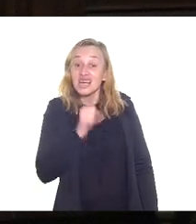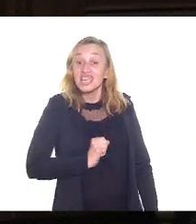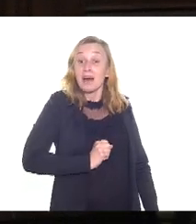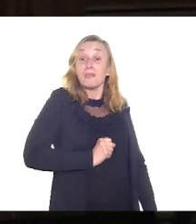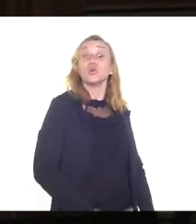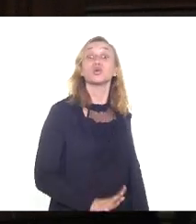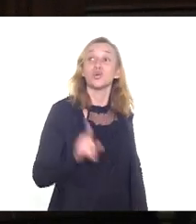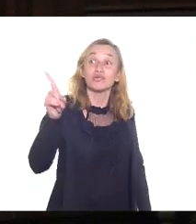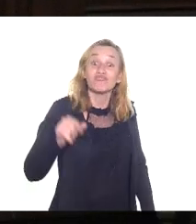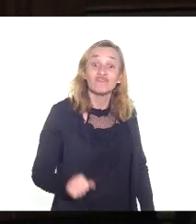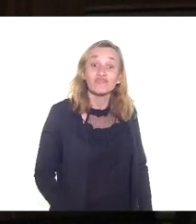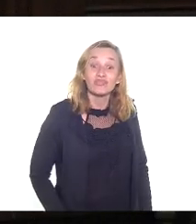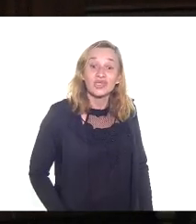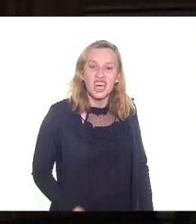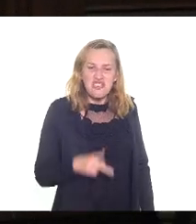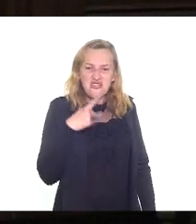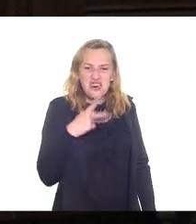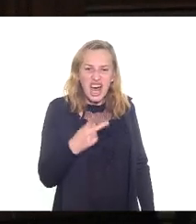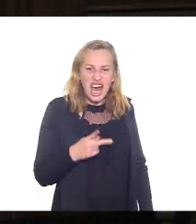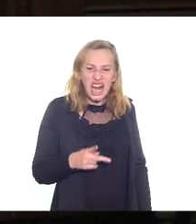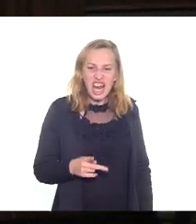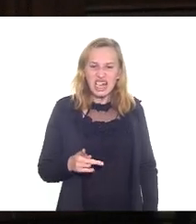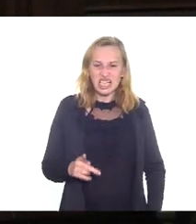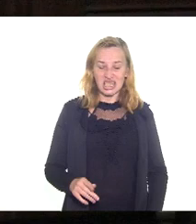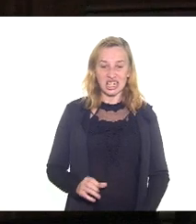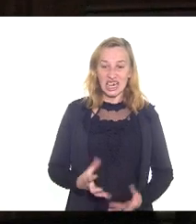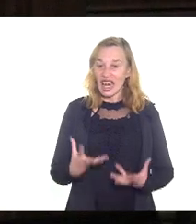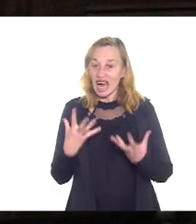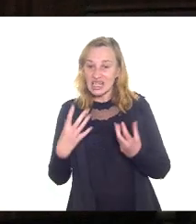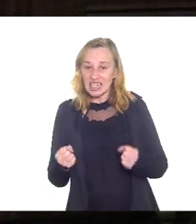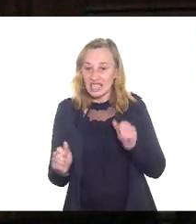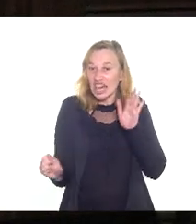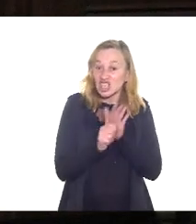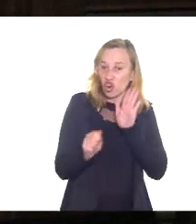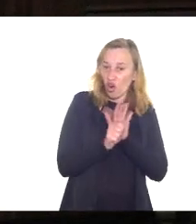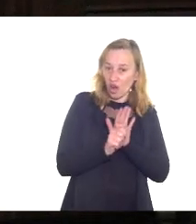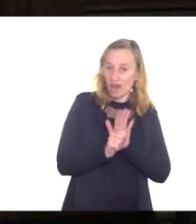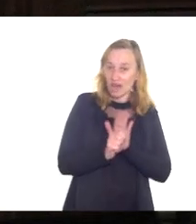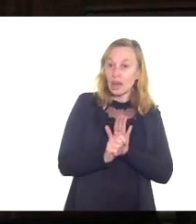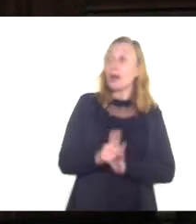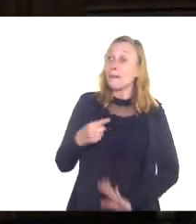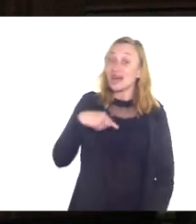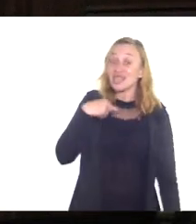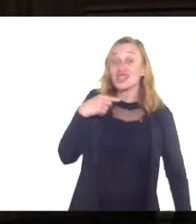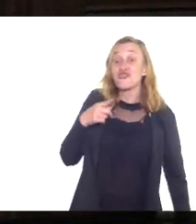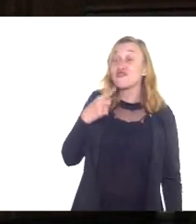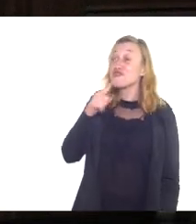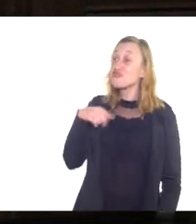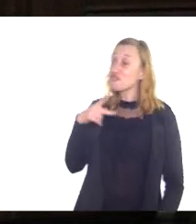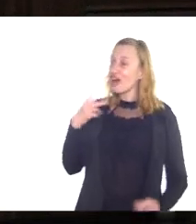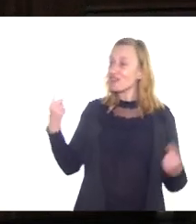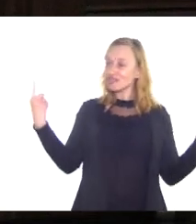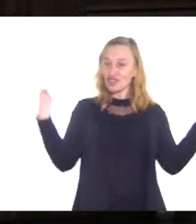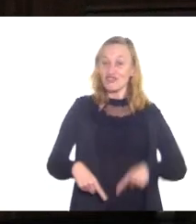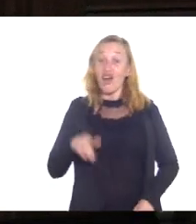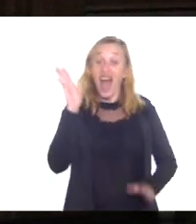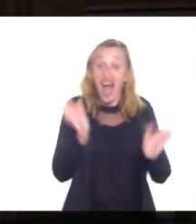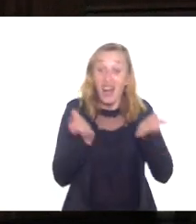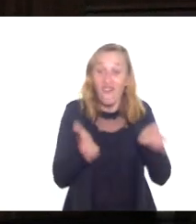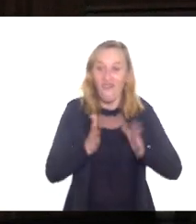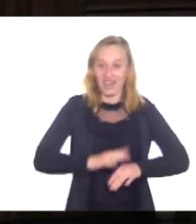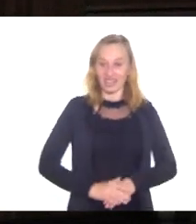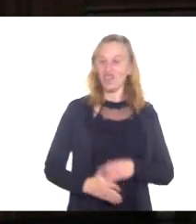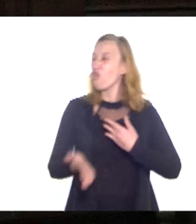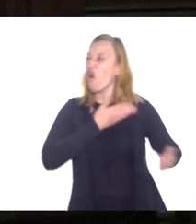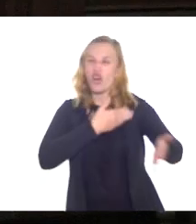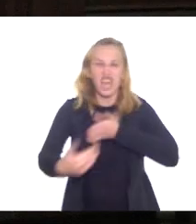abortou. Se fala tanto em legalização das drogas, mas eu faço um desafio aqui agora.